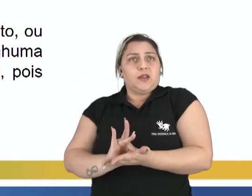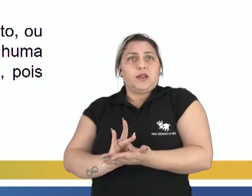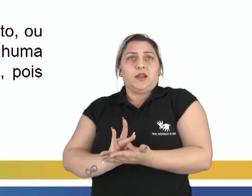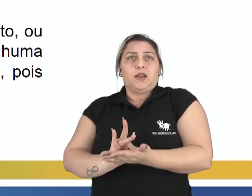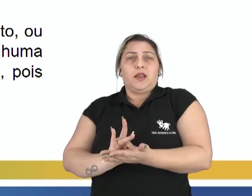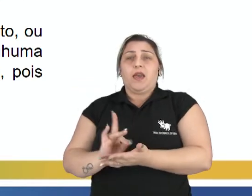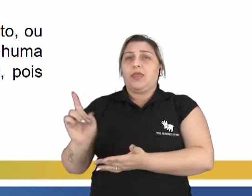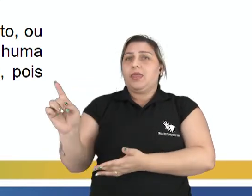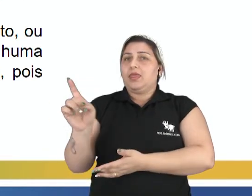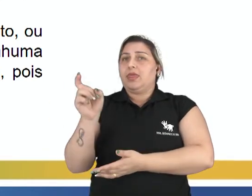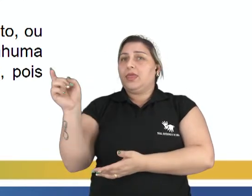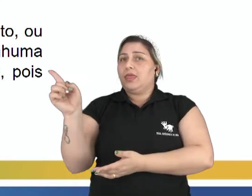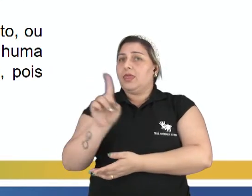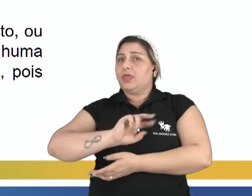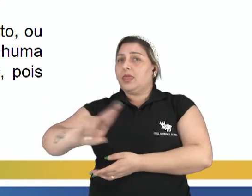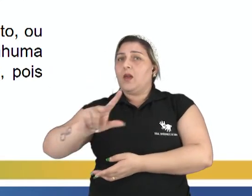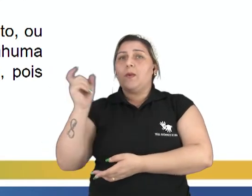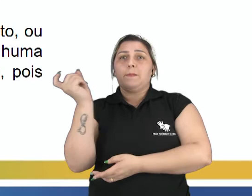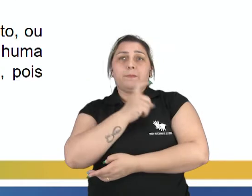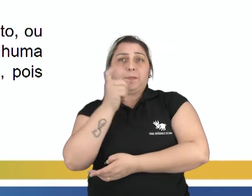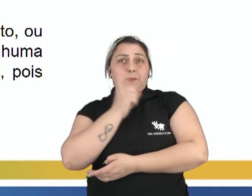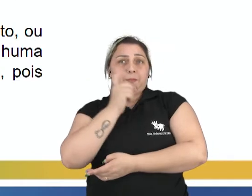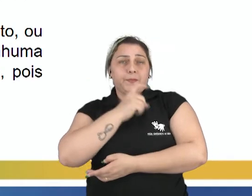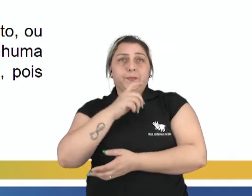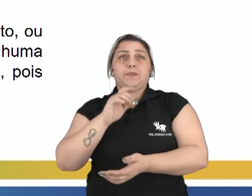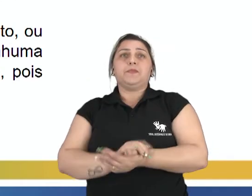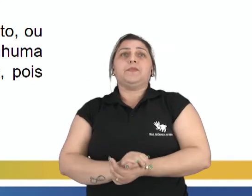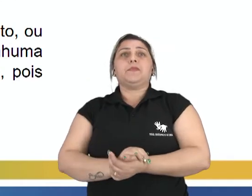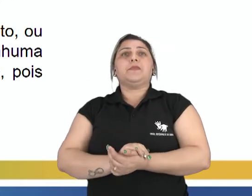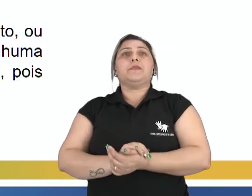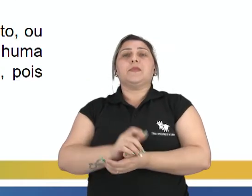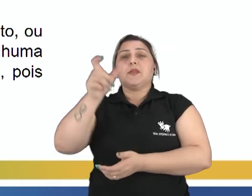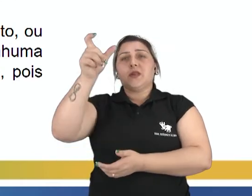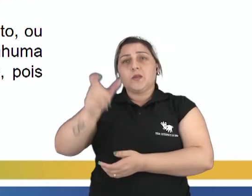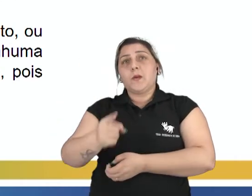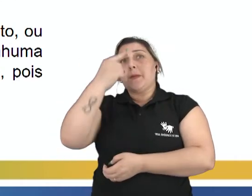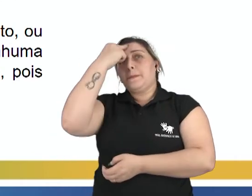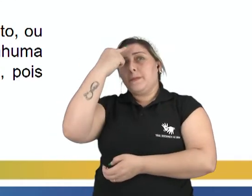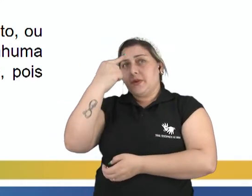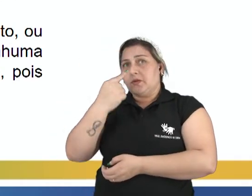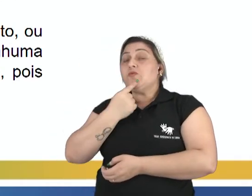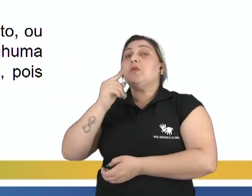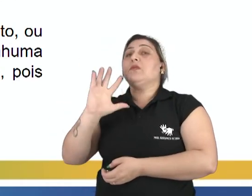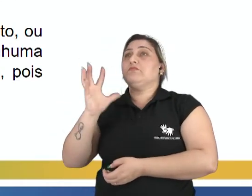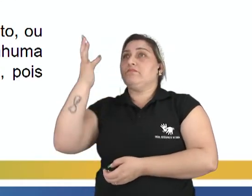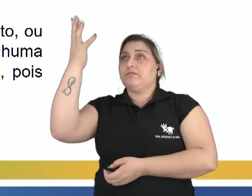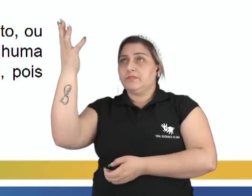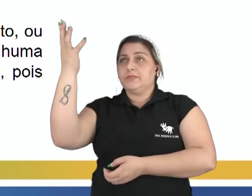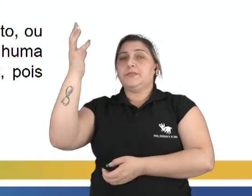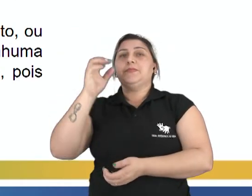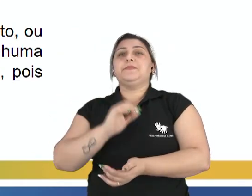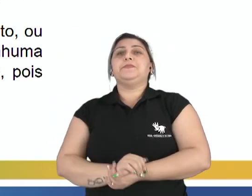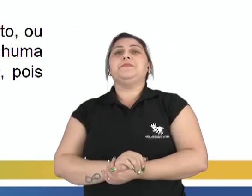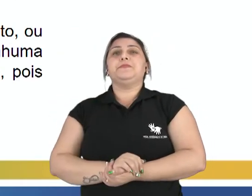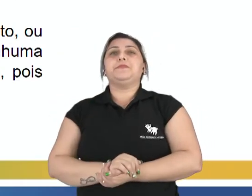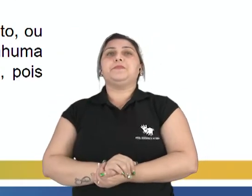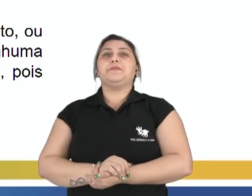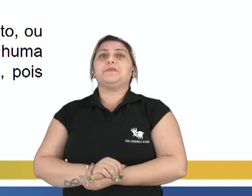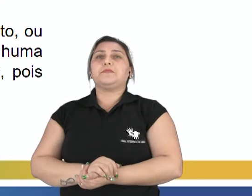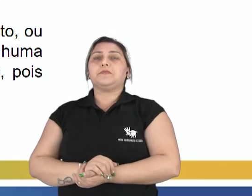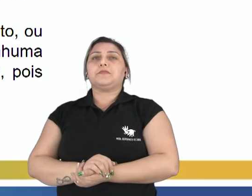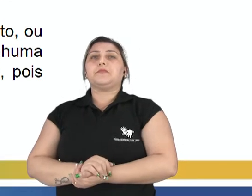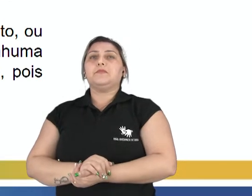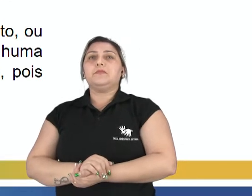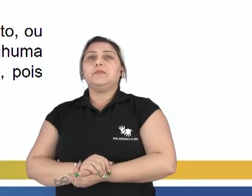proposição, porque essa proposição, ela parte ali de uma figura, de uma imagem de um fato, ou